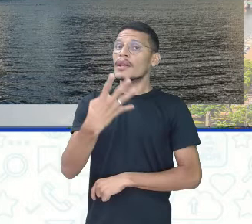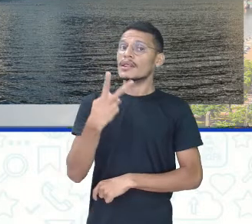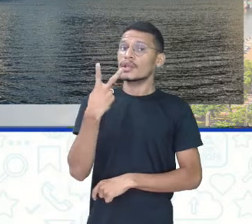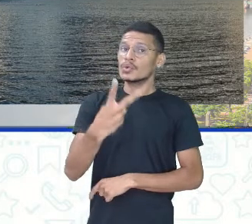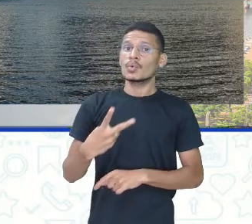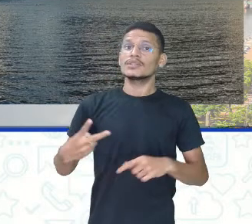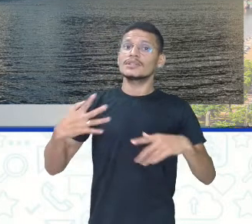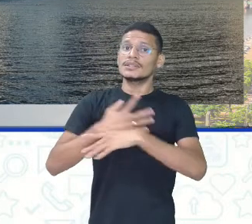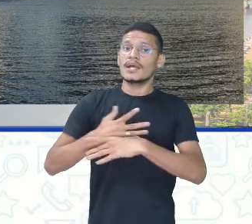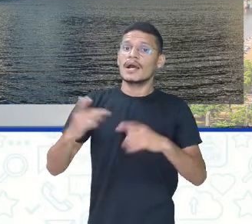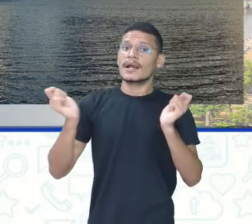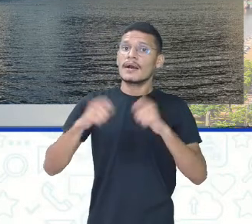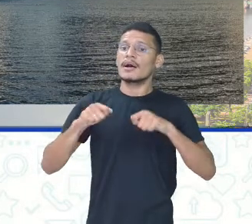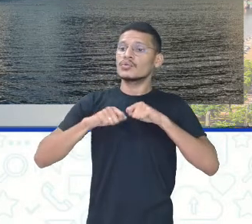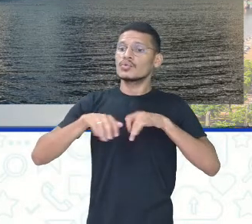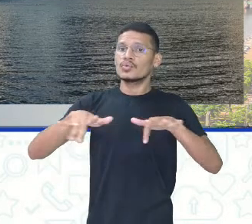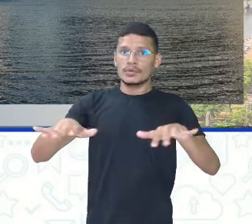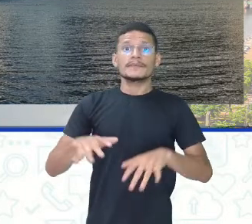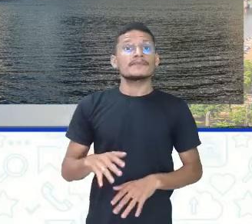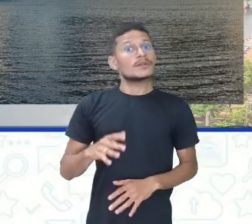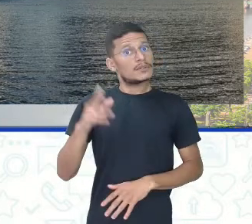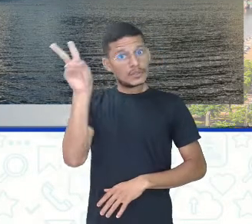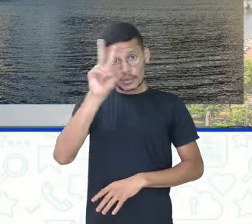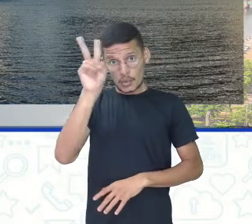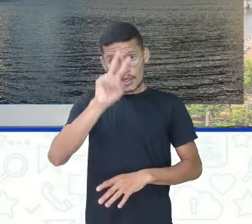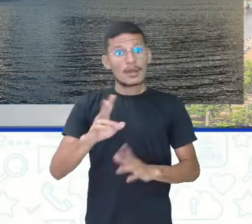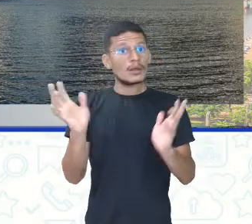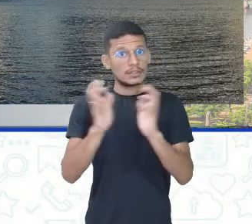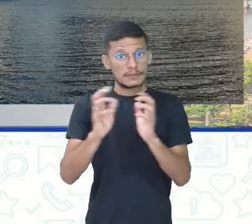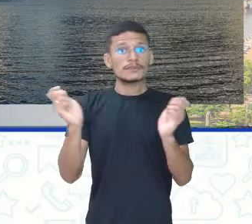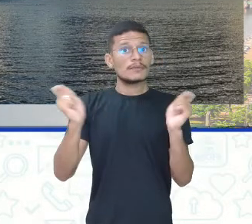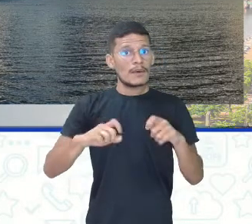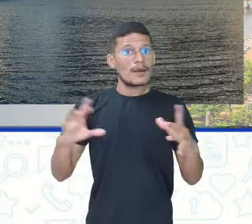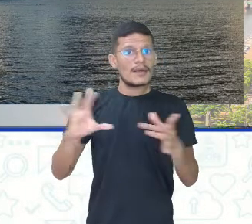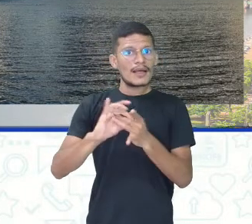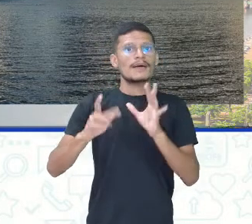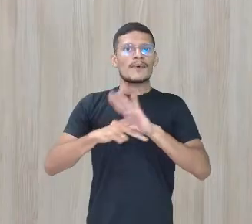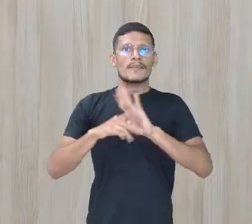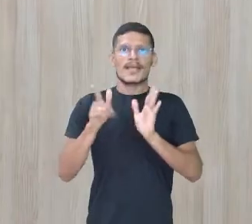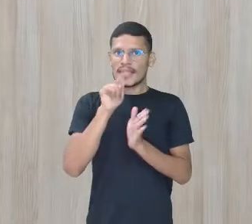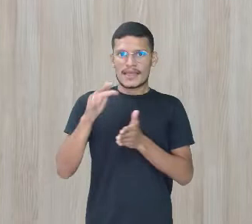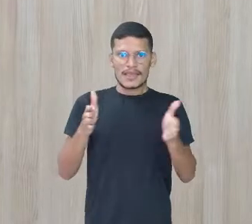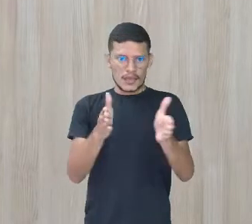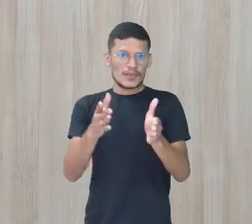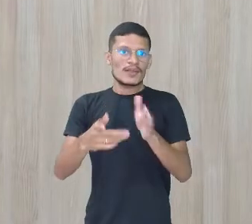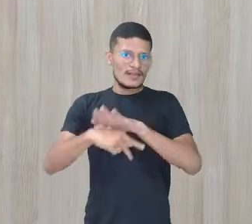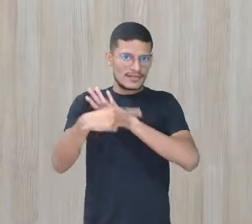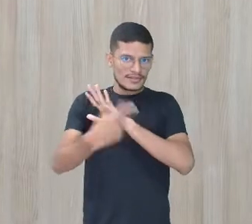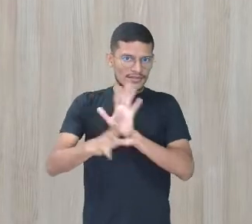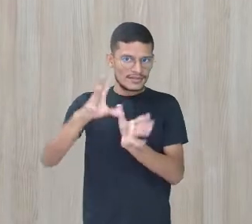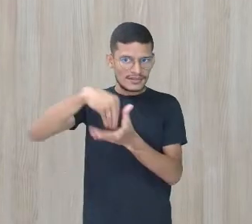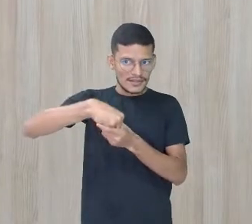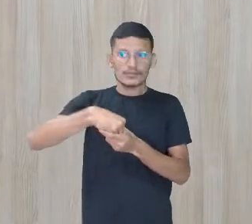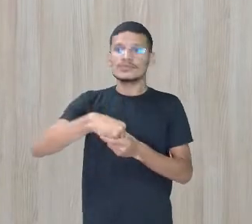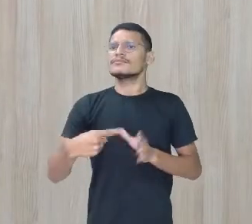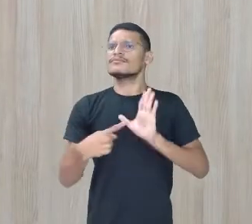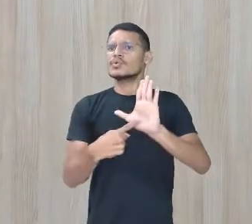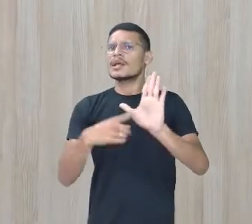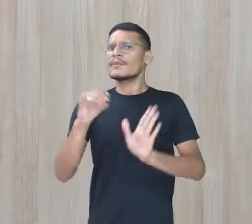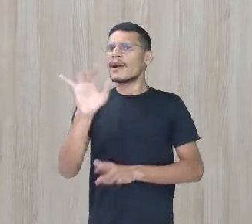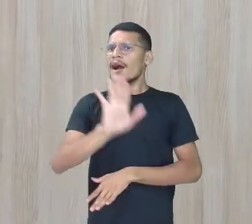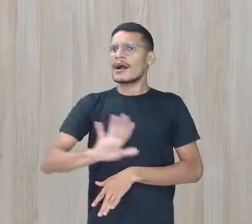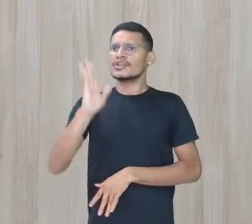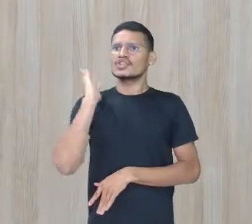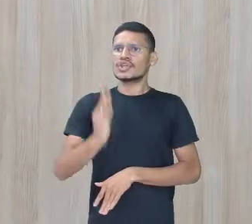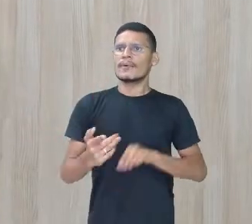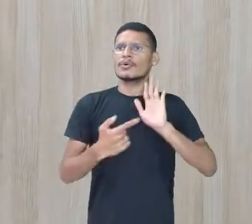municípios, tá? E a história do Recife está ligado a esse rio, ele, né, passa por esse rio. Eu, inclusive, trouxe uma imagem que a gente já